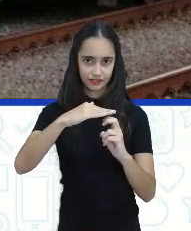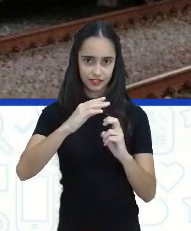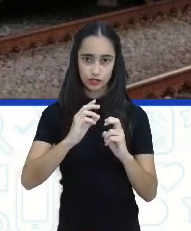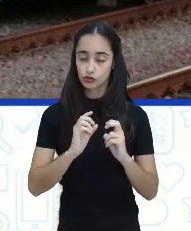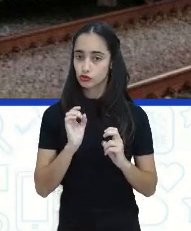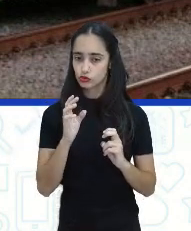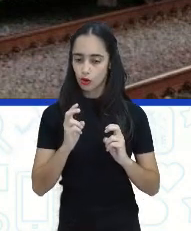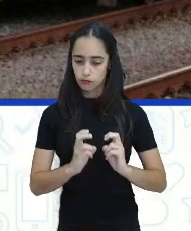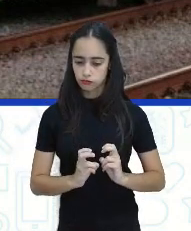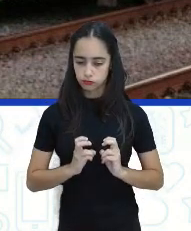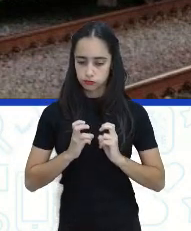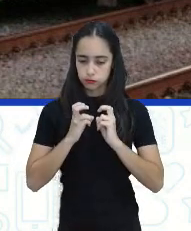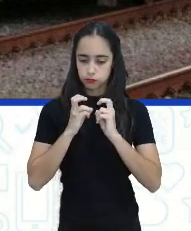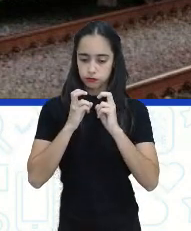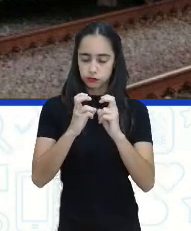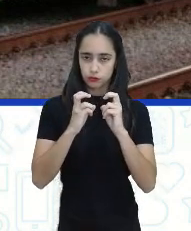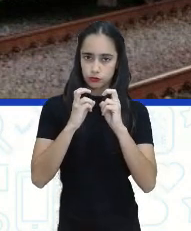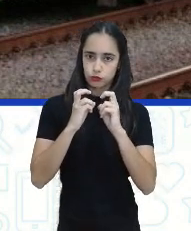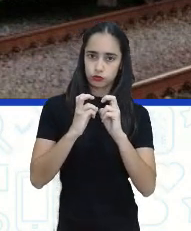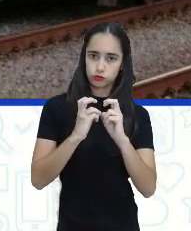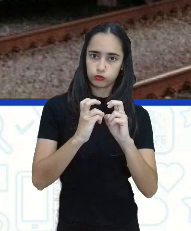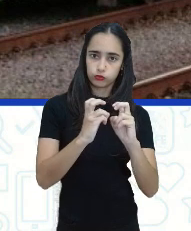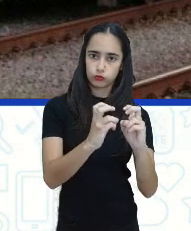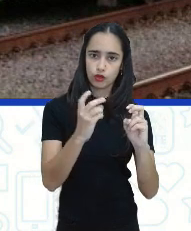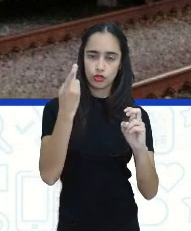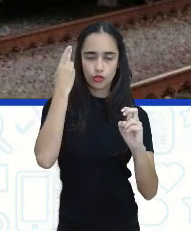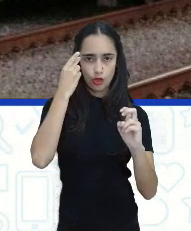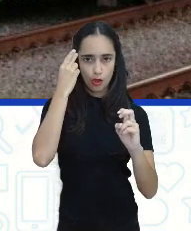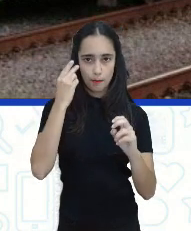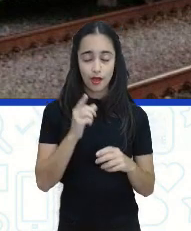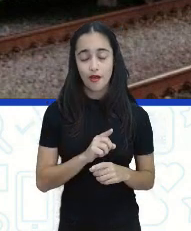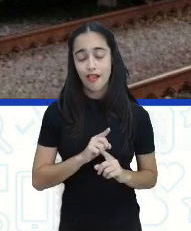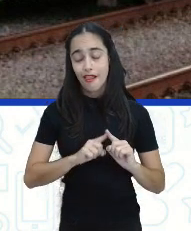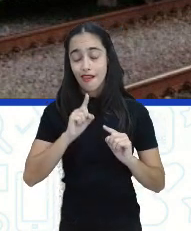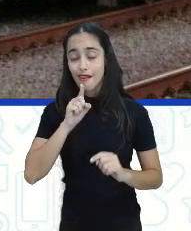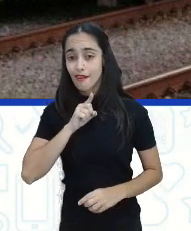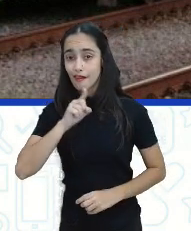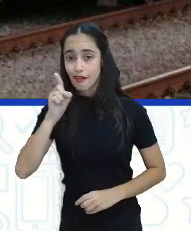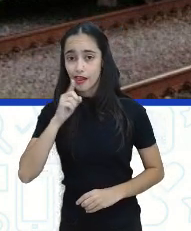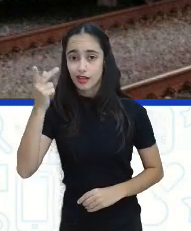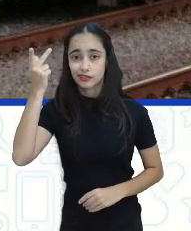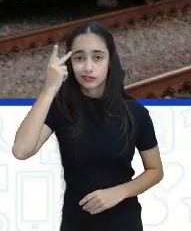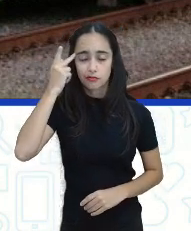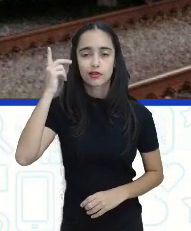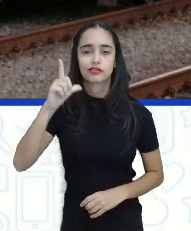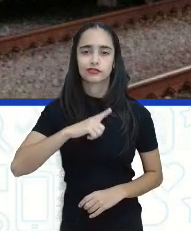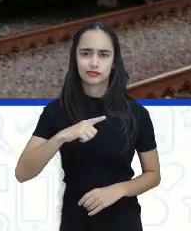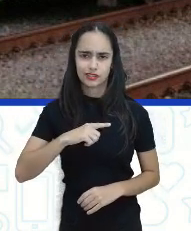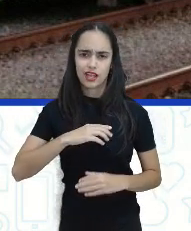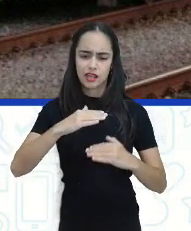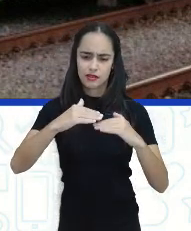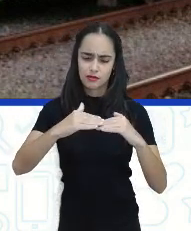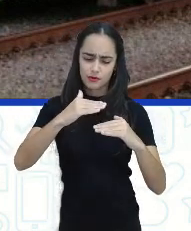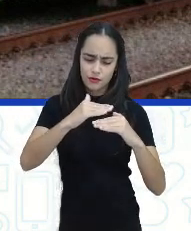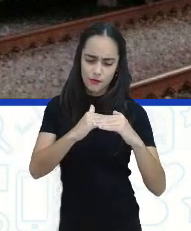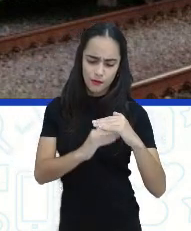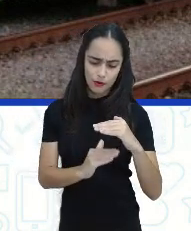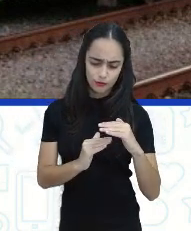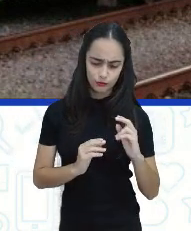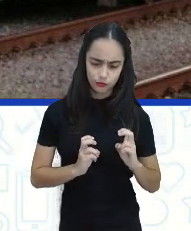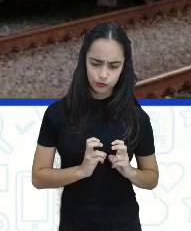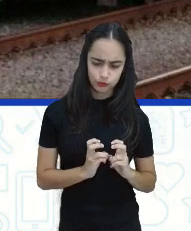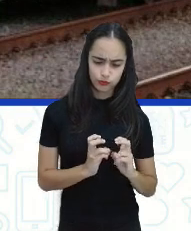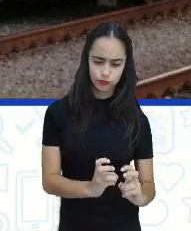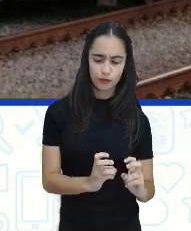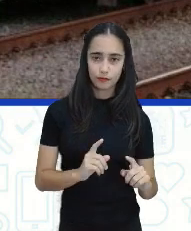Até São Paulo já tem, mas aí devido à questão do espaço físico, né? Da condição. Recife